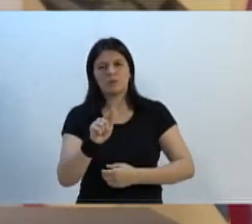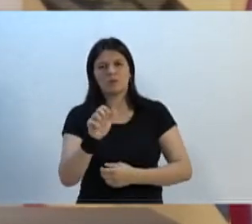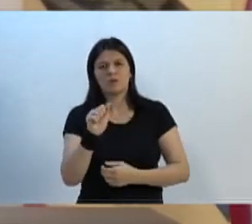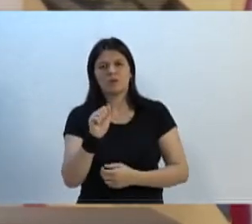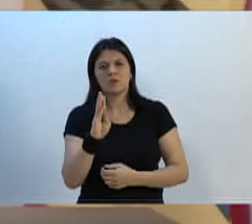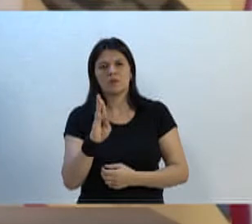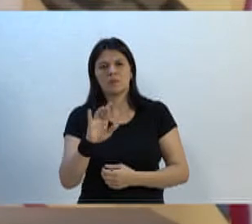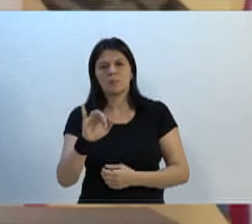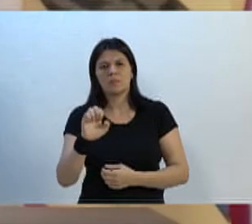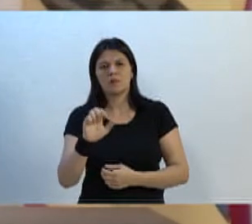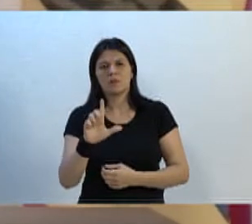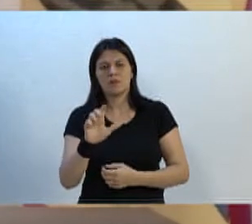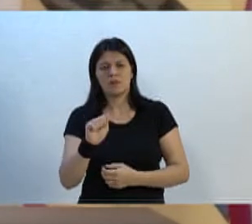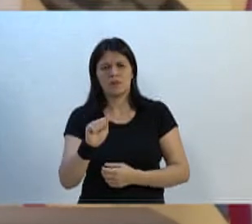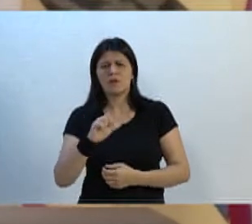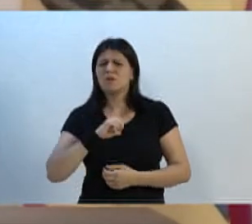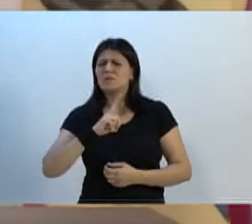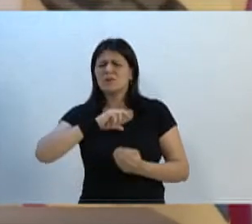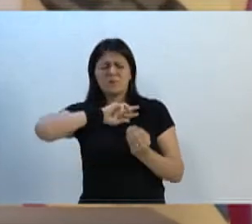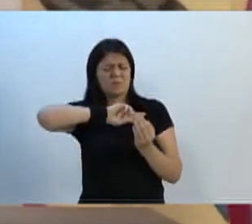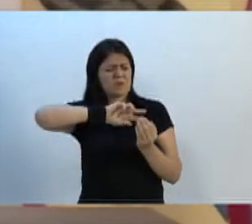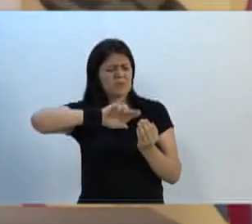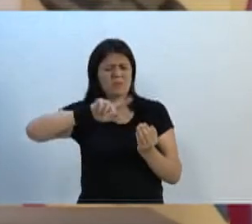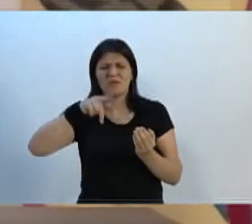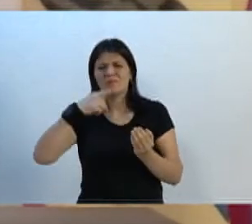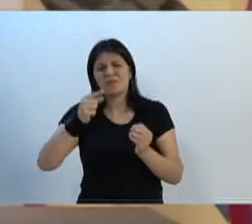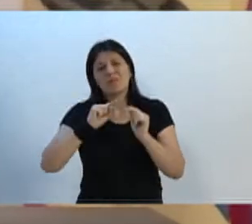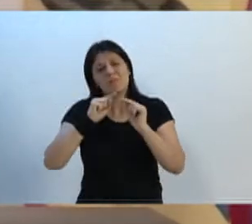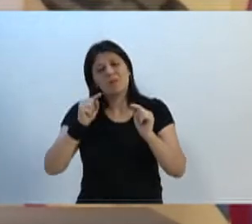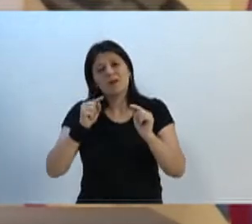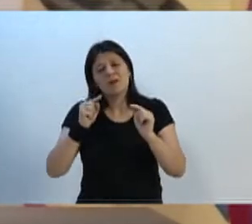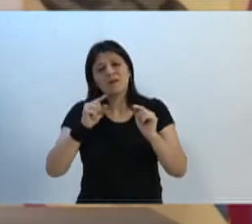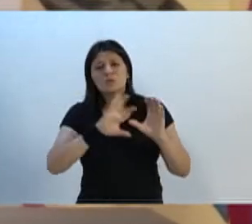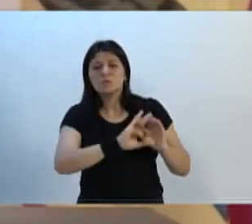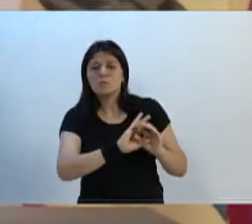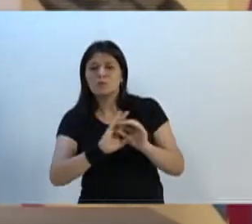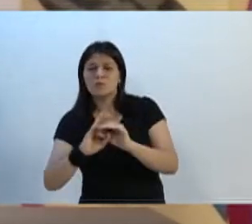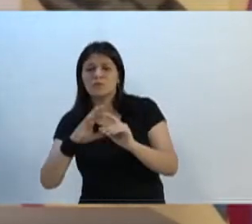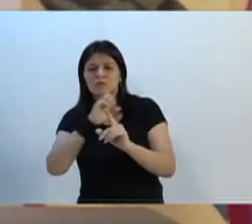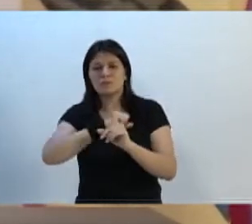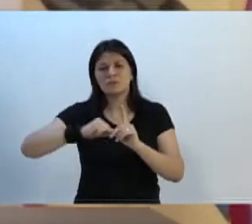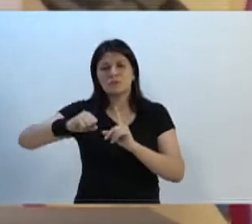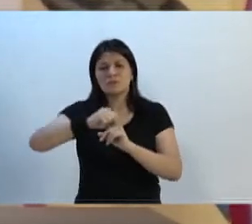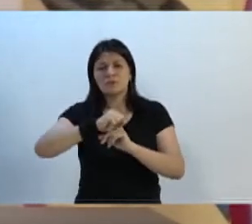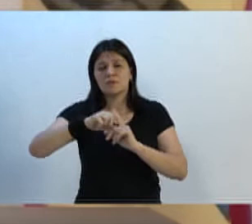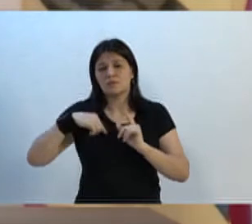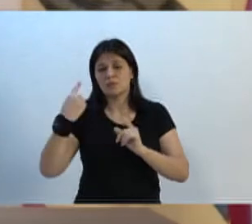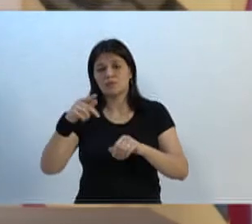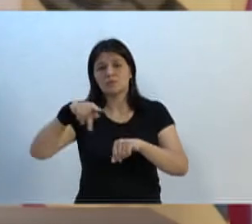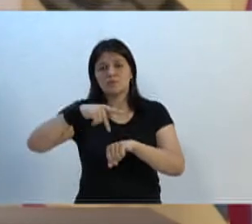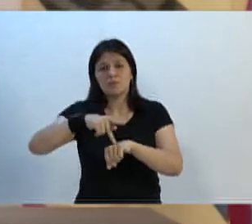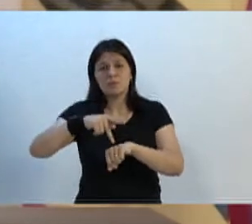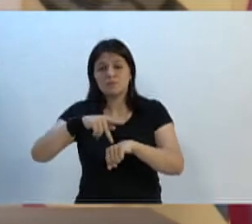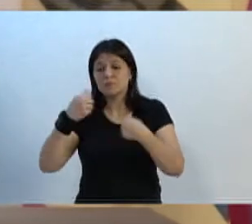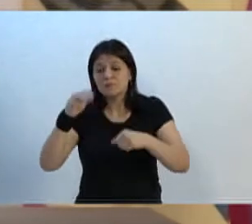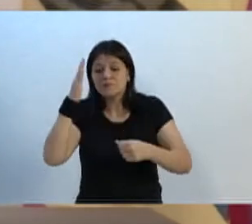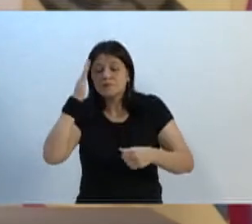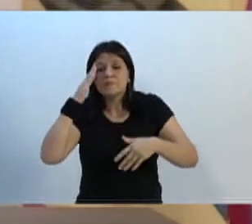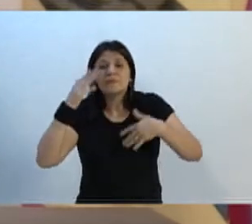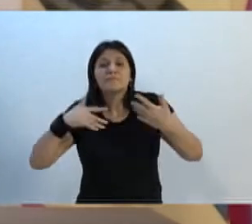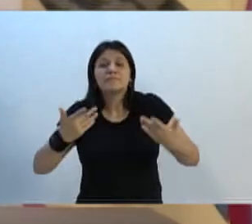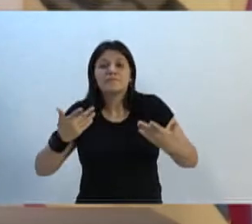eu teria muitas outras questões para falar mas contexto sociais no nosso país a gente precisa saber onde eles estão